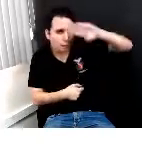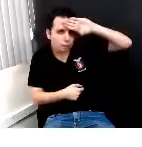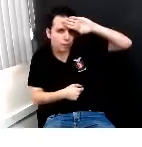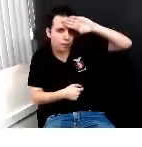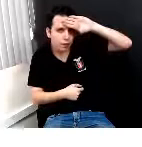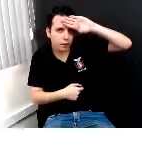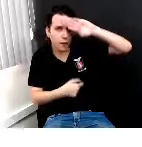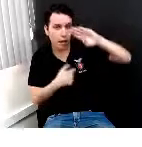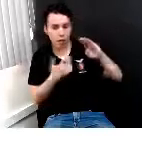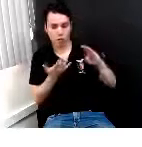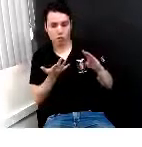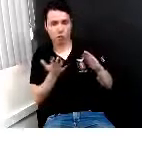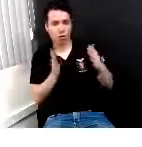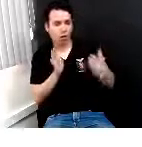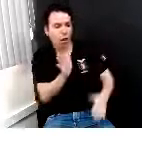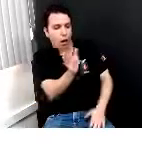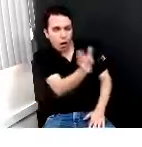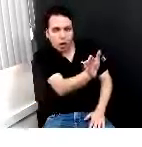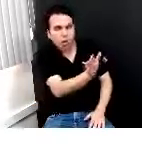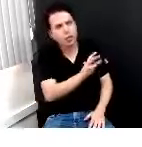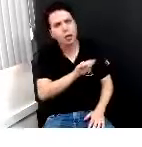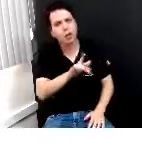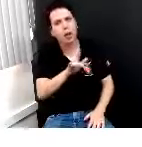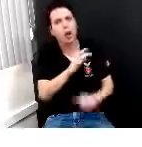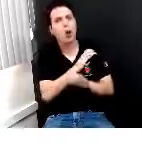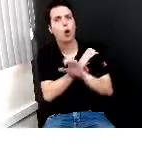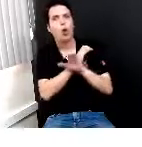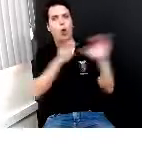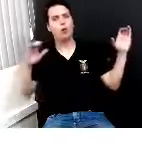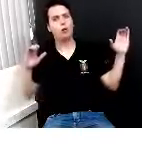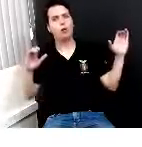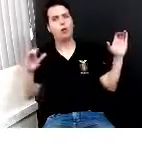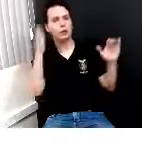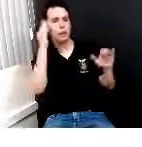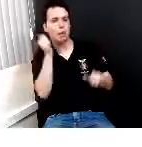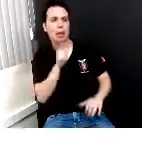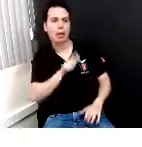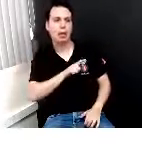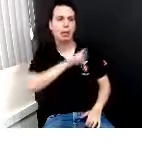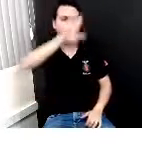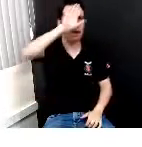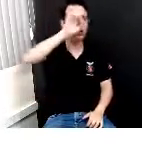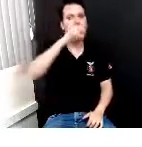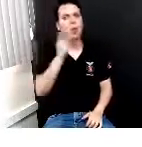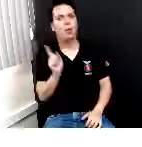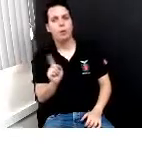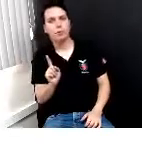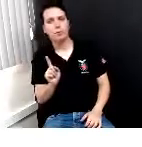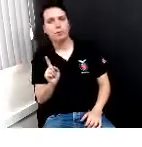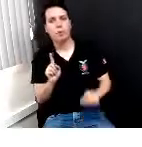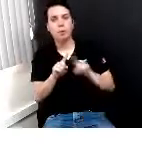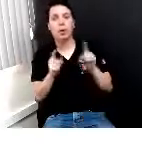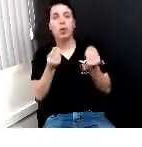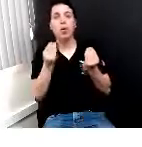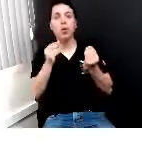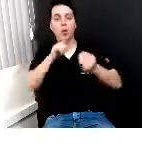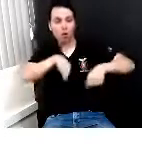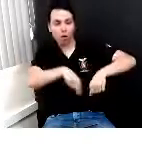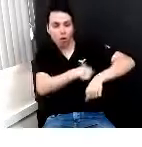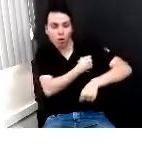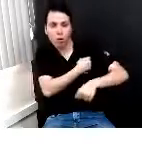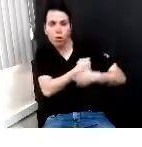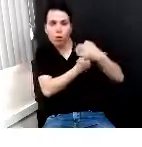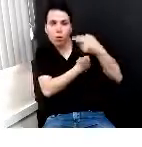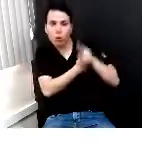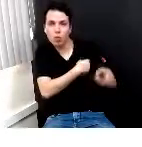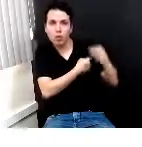não é um sentido confiável para fazer uma medida segura. Então, a ideia de um instrumento externo, mas o protocolo do uso do instrumento, né? Se eu ainda,